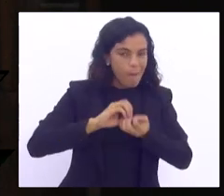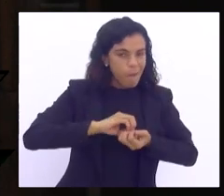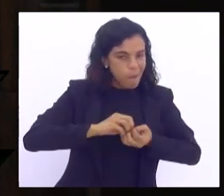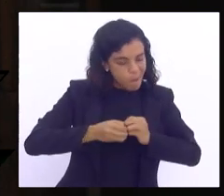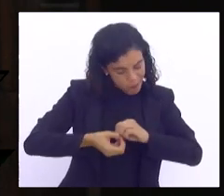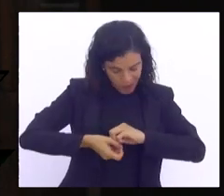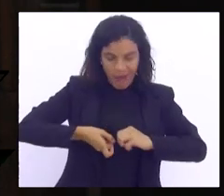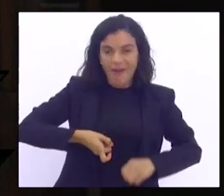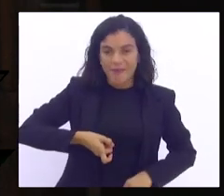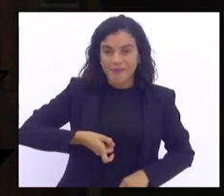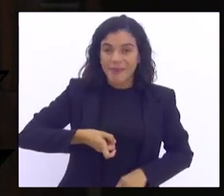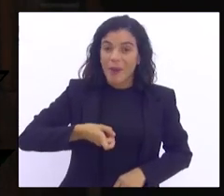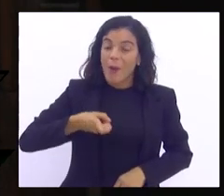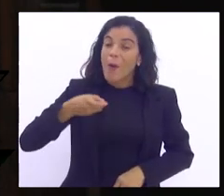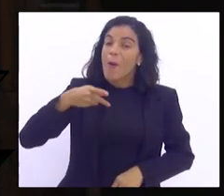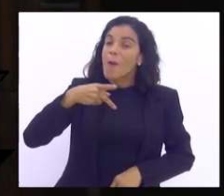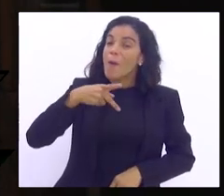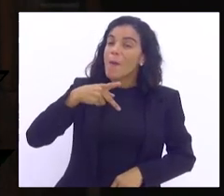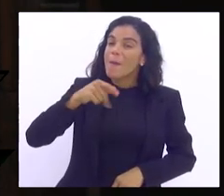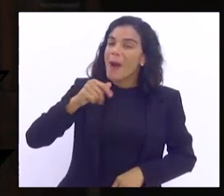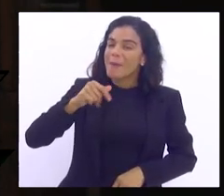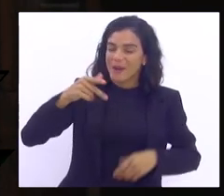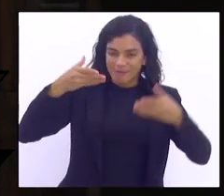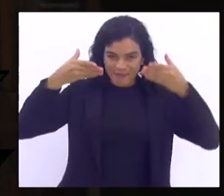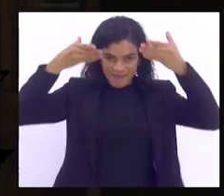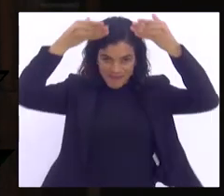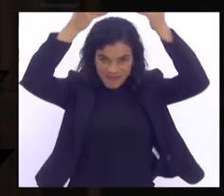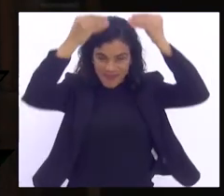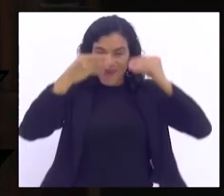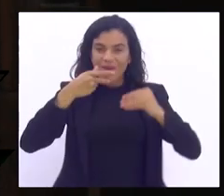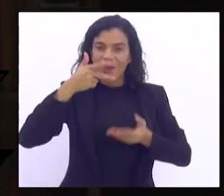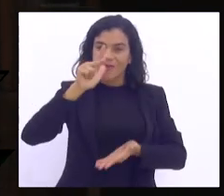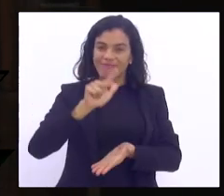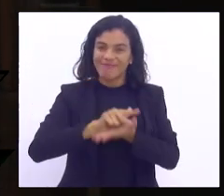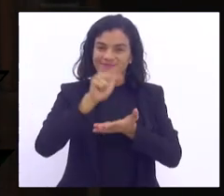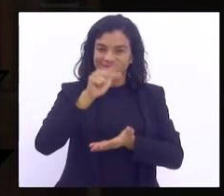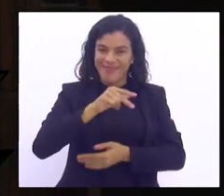Papa Pio IX proclamou o dogma da Imaculada Conceição?